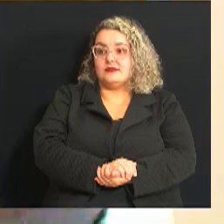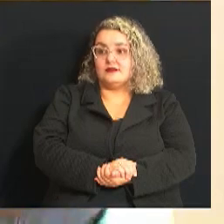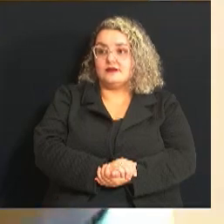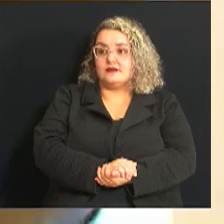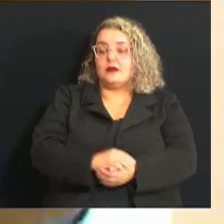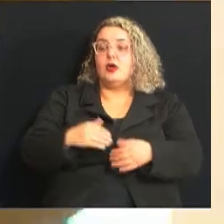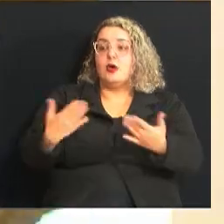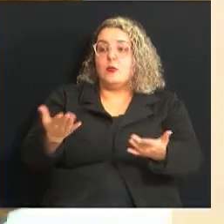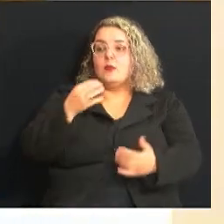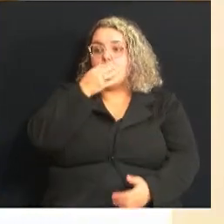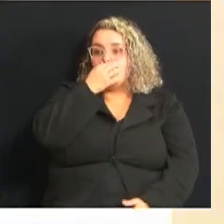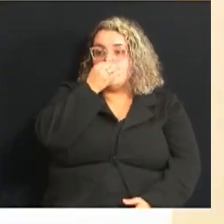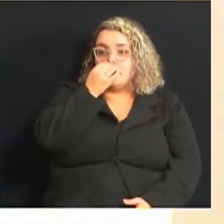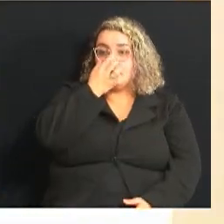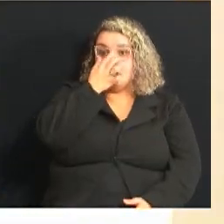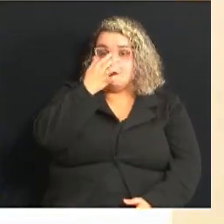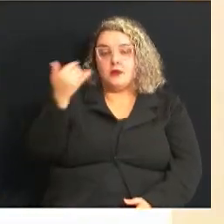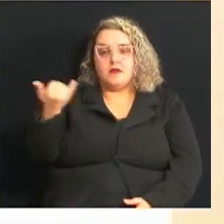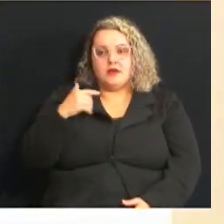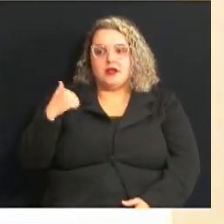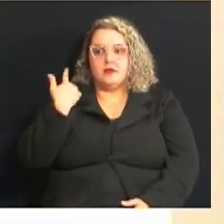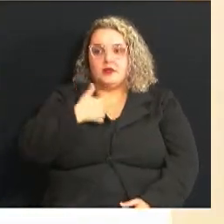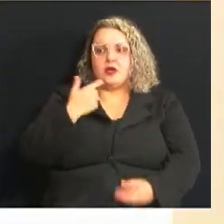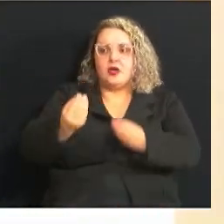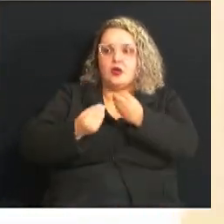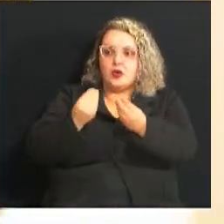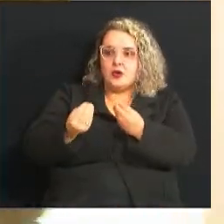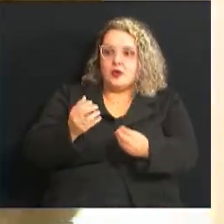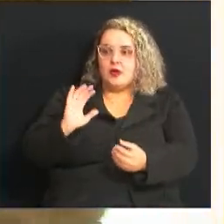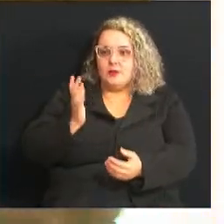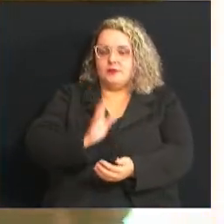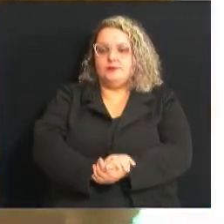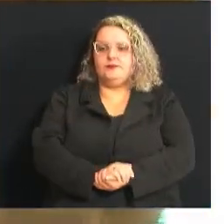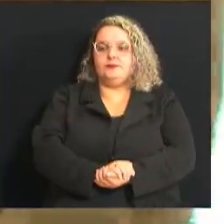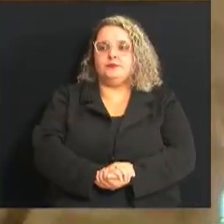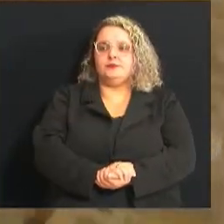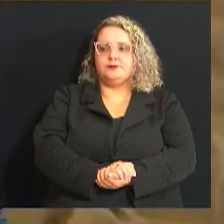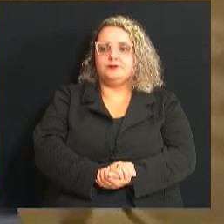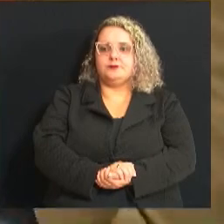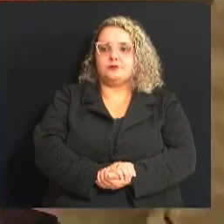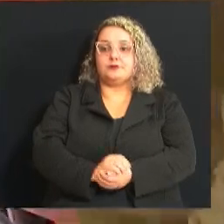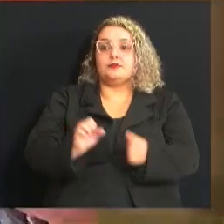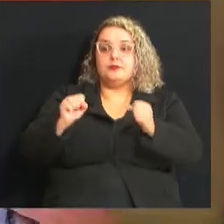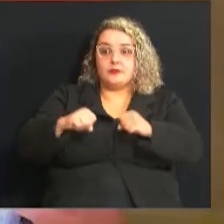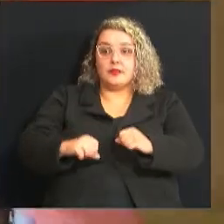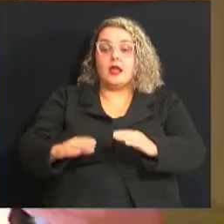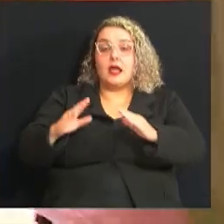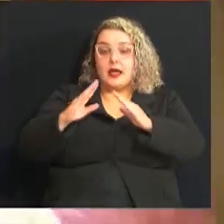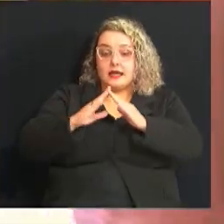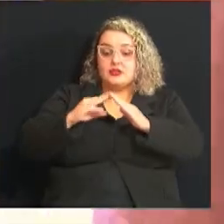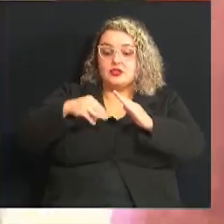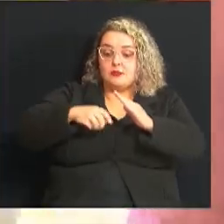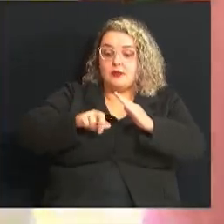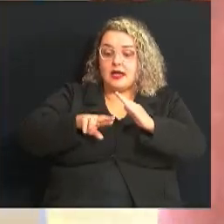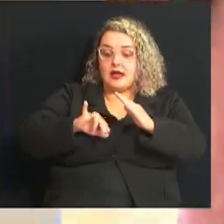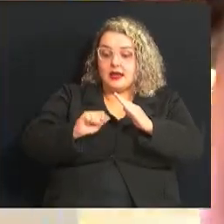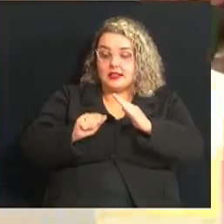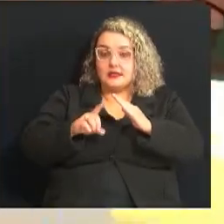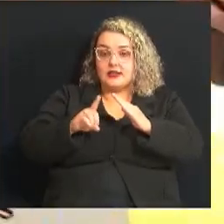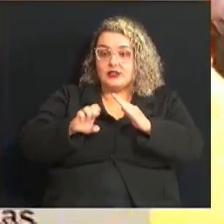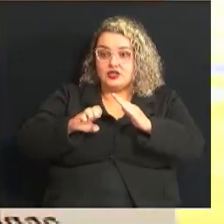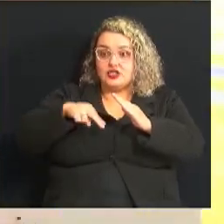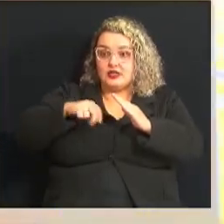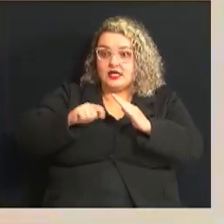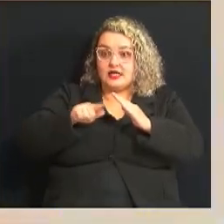Bom, então conta pra gente como que funciona isso, por favor. Sim, aqui na Casa de Maria de Nazaré, Unidade 1, Casa dos Anjos, né?